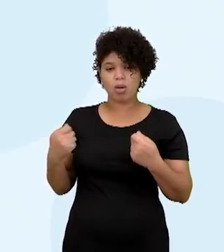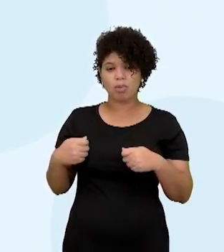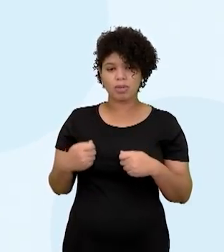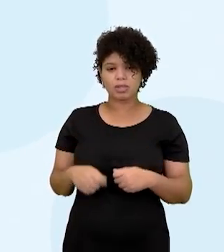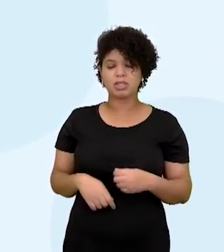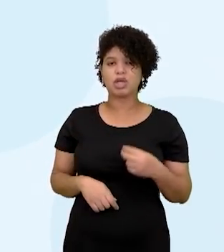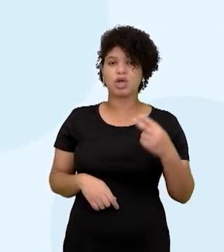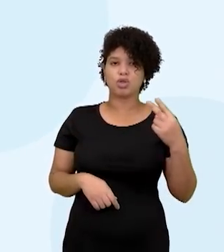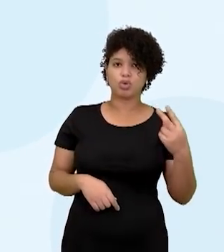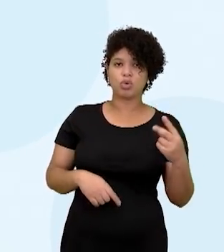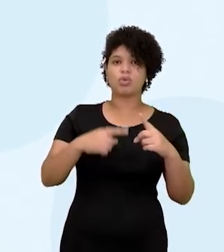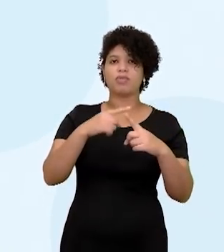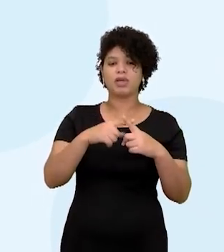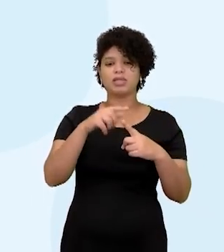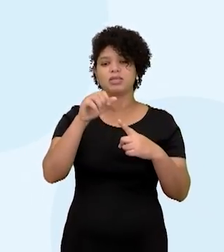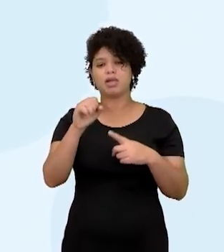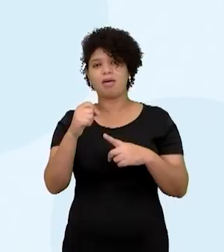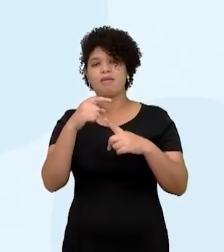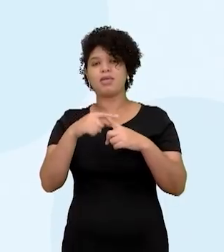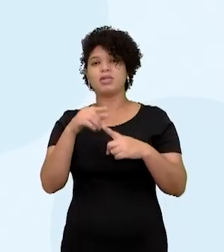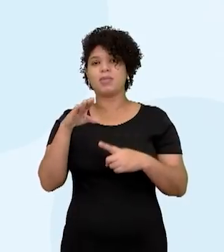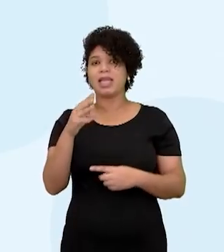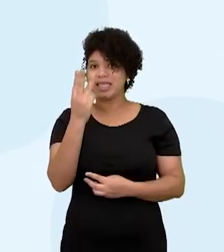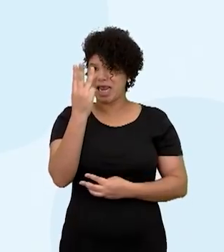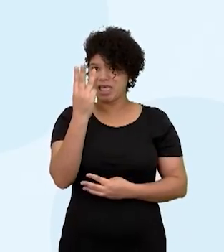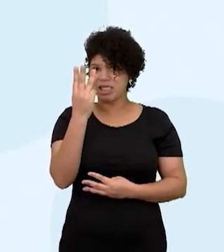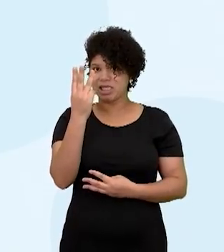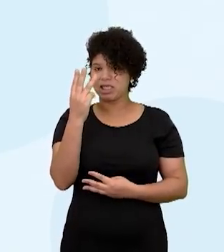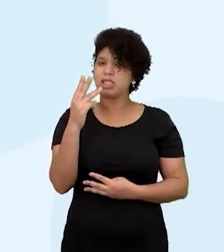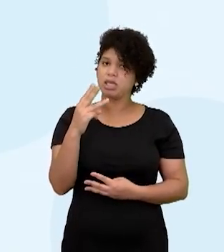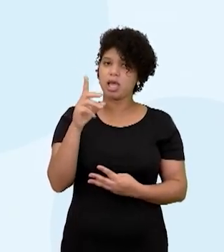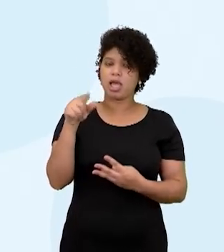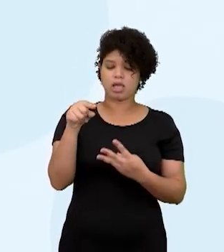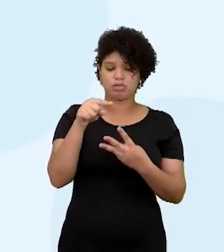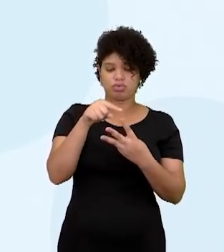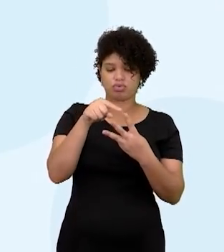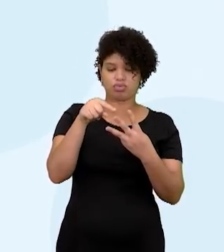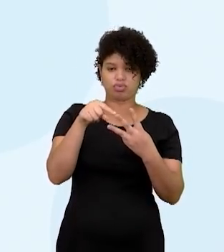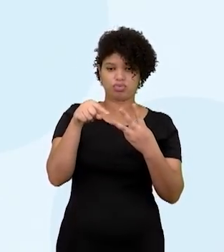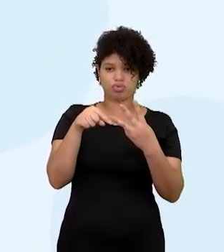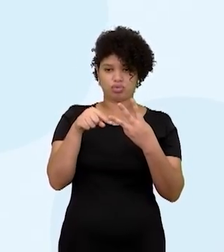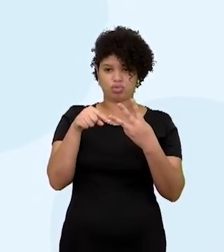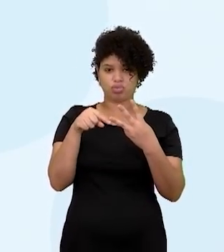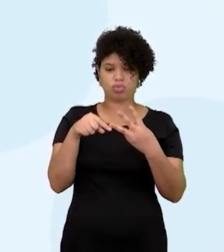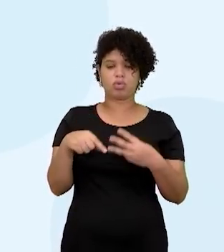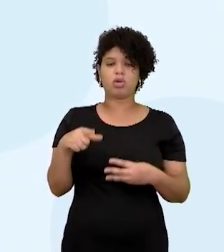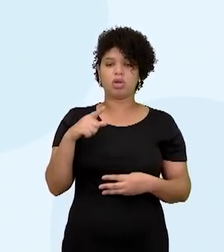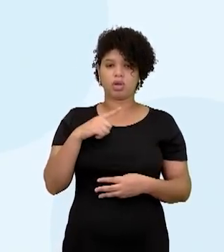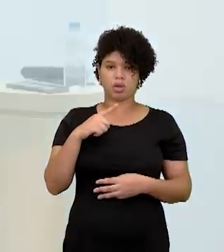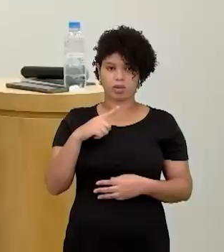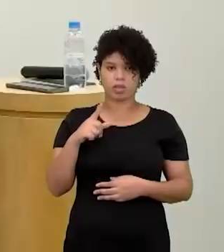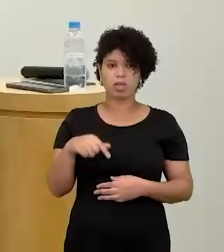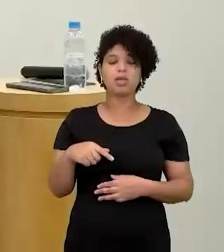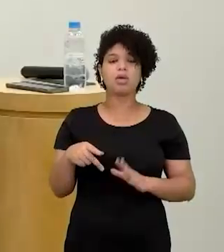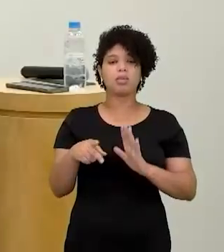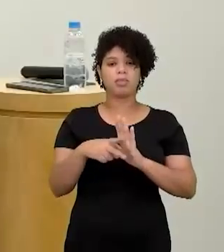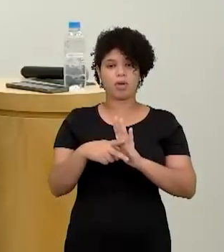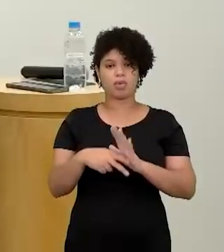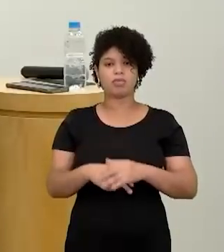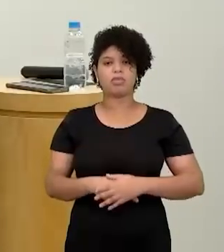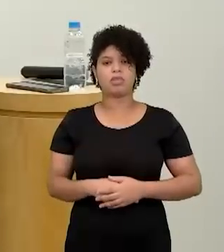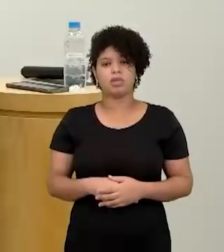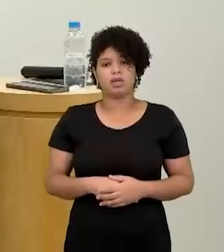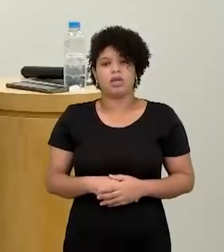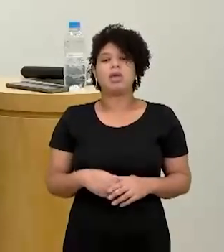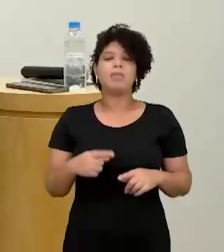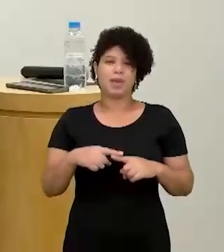perfeito é quando você tem os três termos, o trinômio, 3 termos, certo? 3 monômios, exatamente nessa forma, porque forma um quadrado perfeito quando